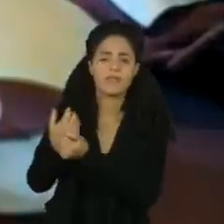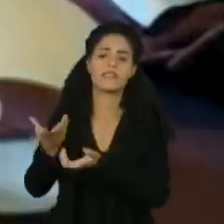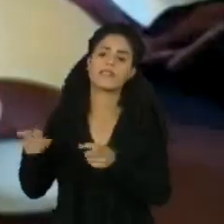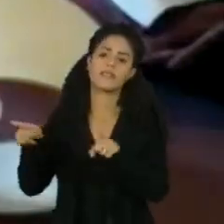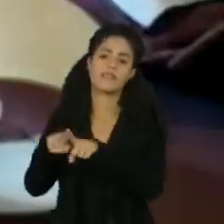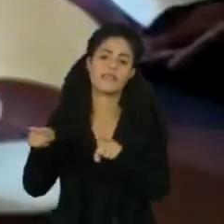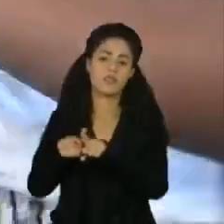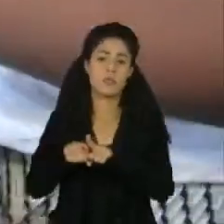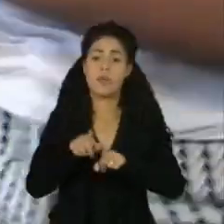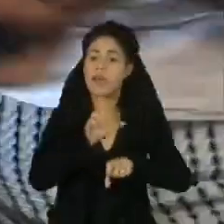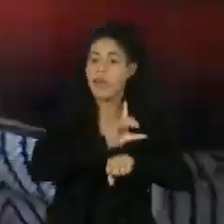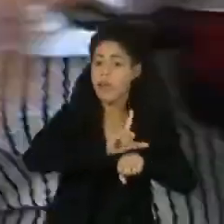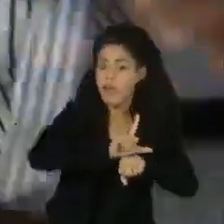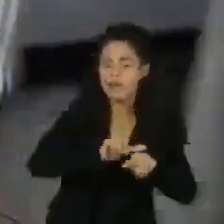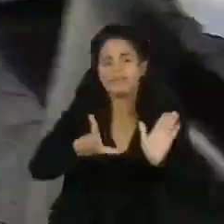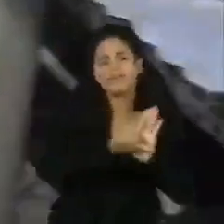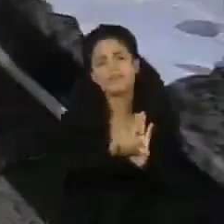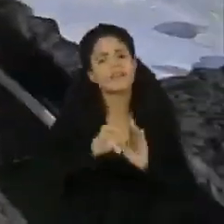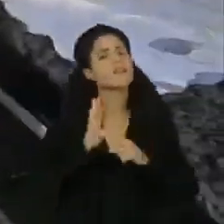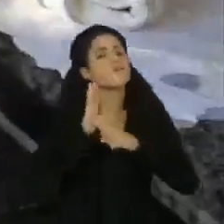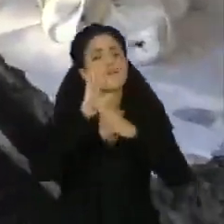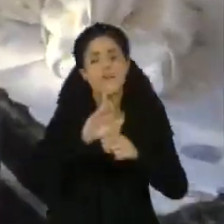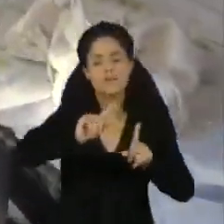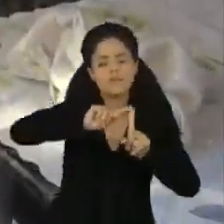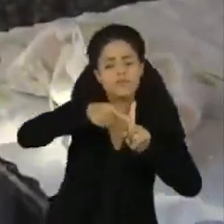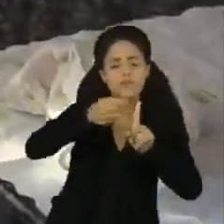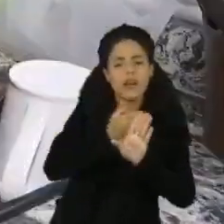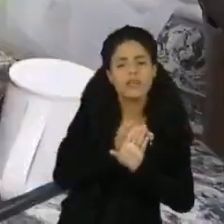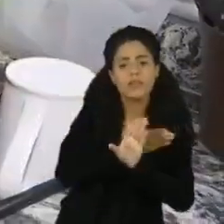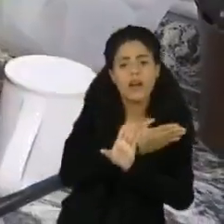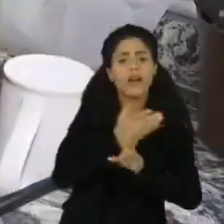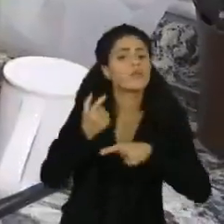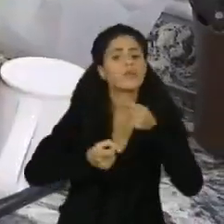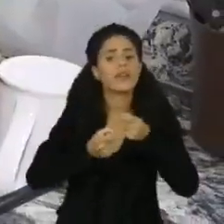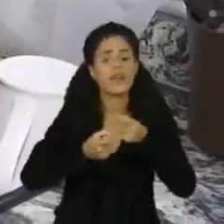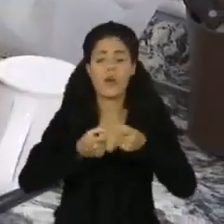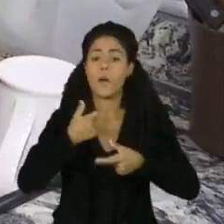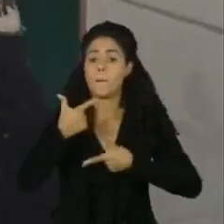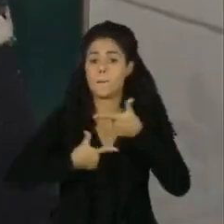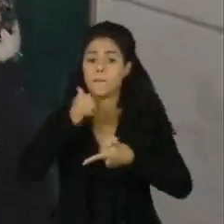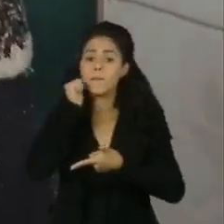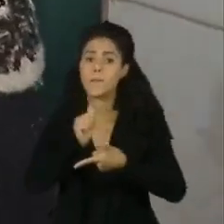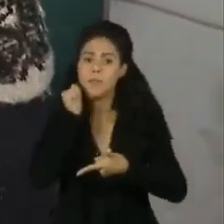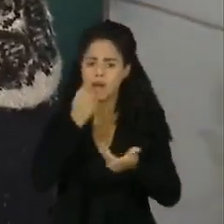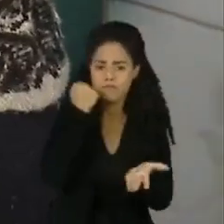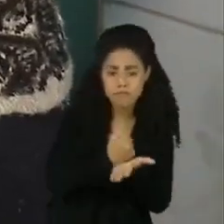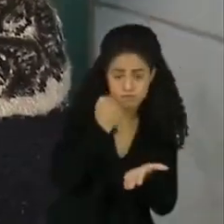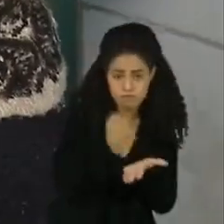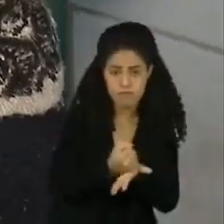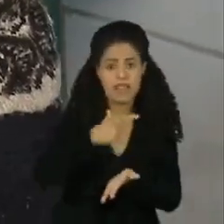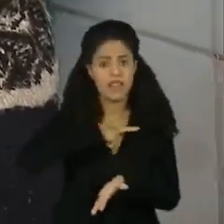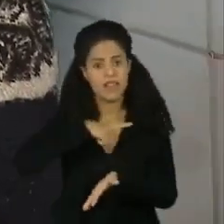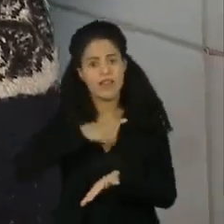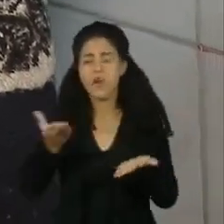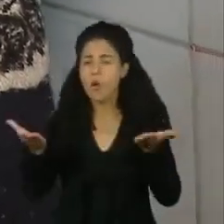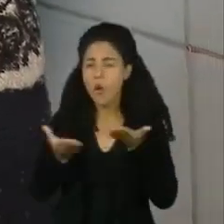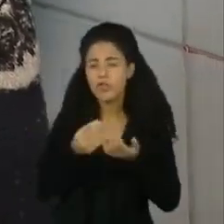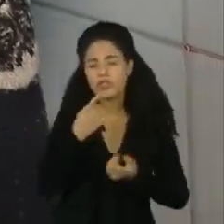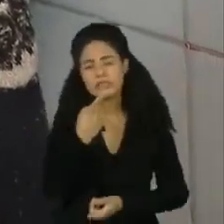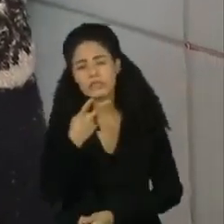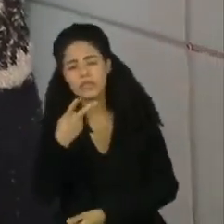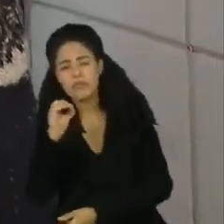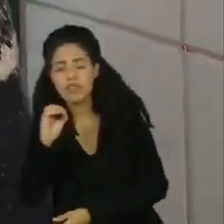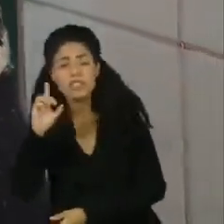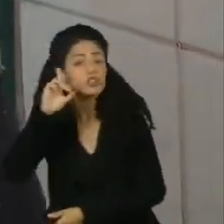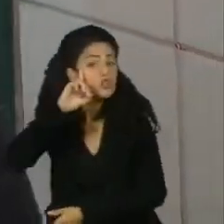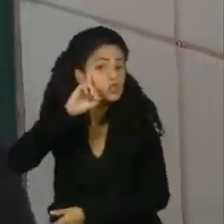a legislação brasileira concede licença maternidade para mulheres que trabalham com carteira assinada. Hoje, elas têm ao menos 120